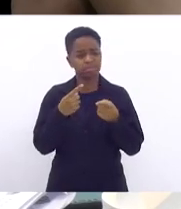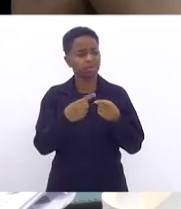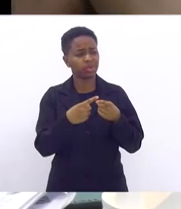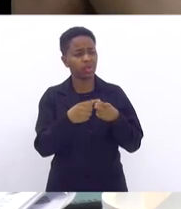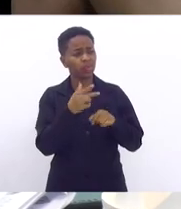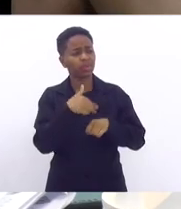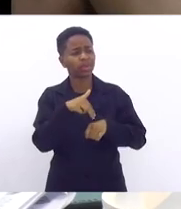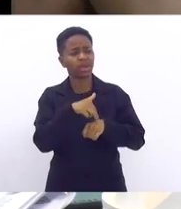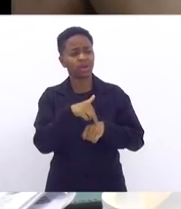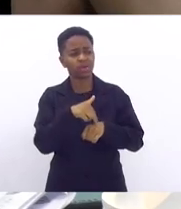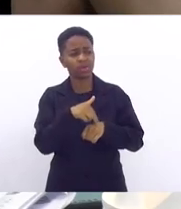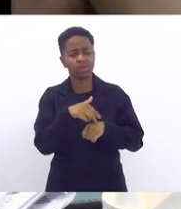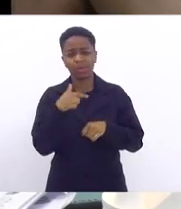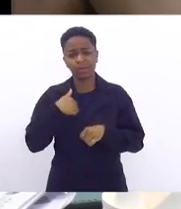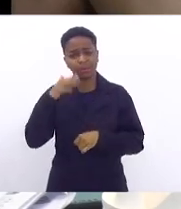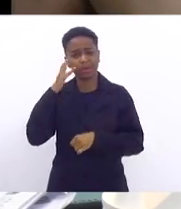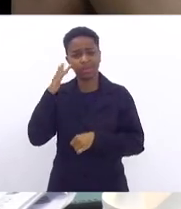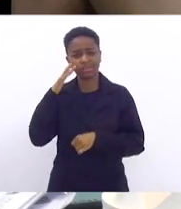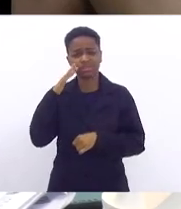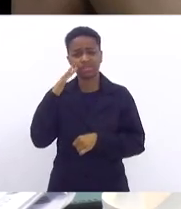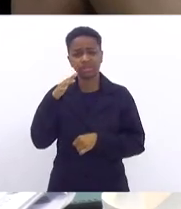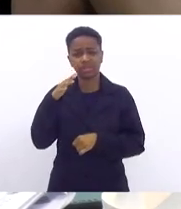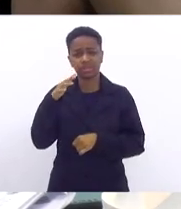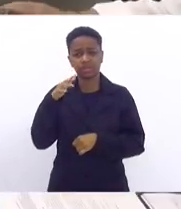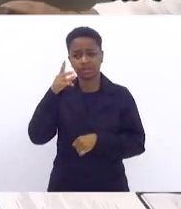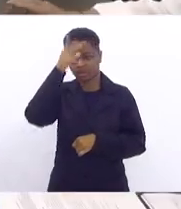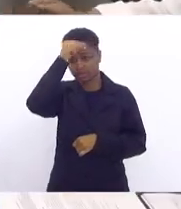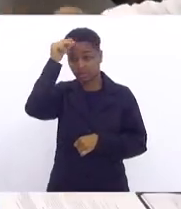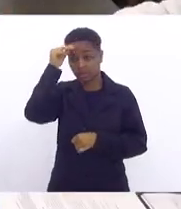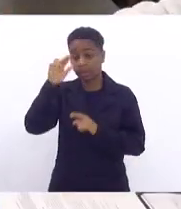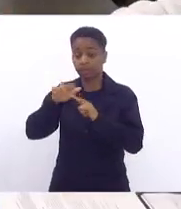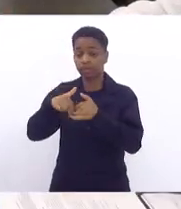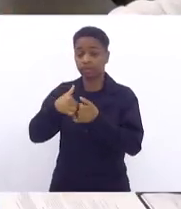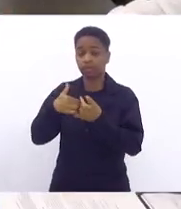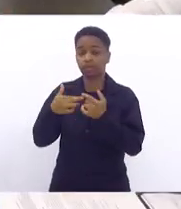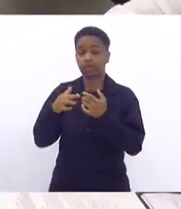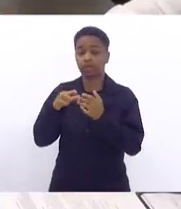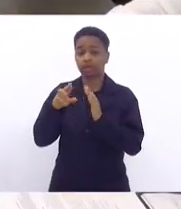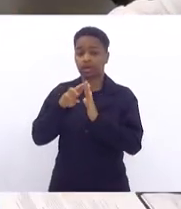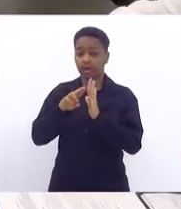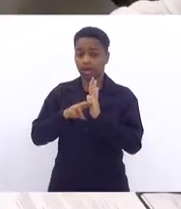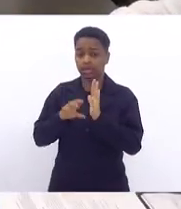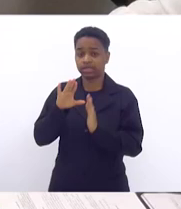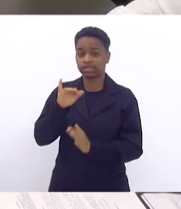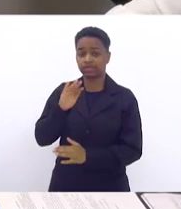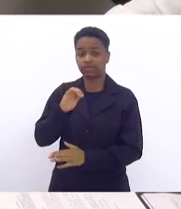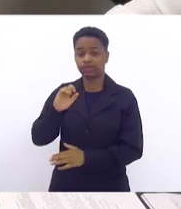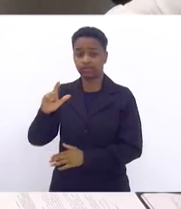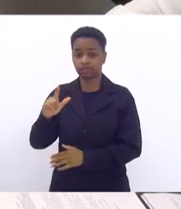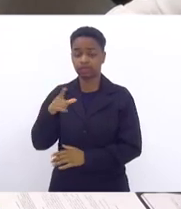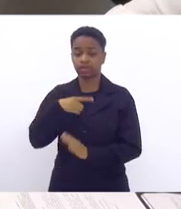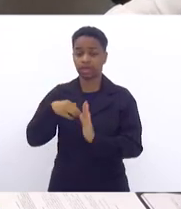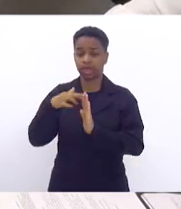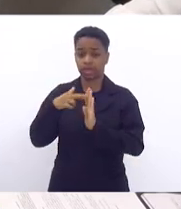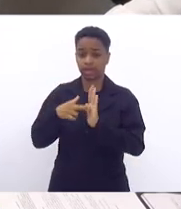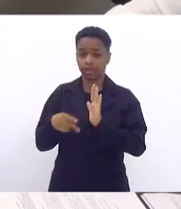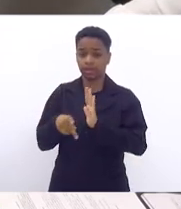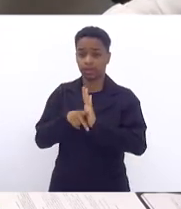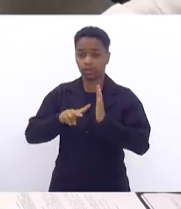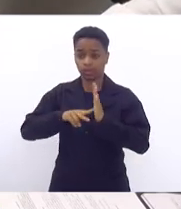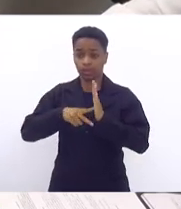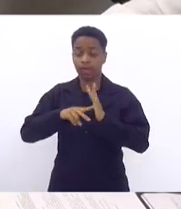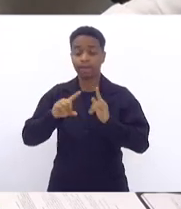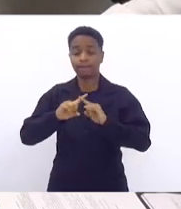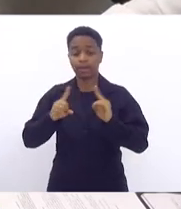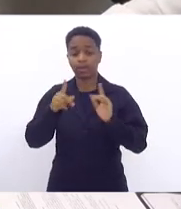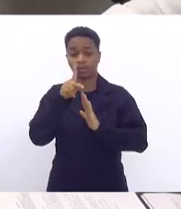até municipal. Conta do Código Civil, que prevê a regulamentação dos condomínios edilícios. Mas o projeto também